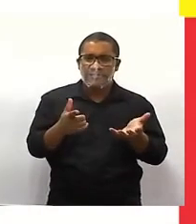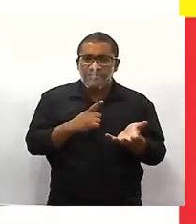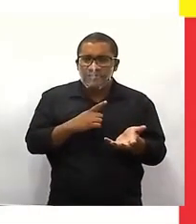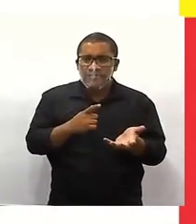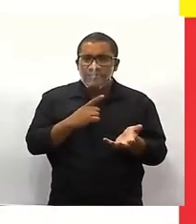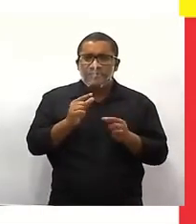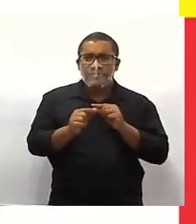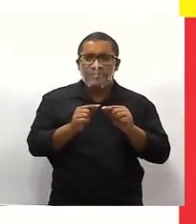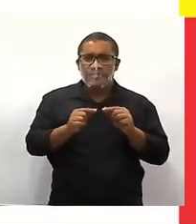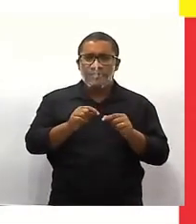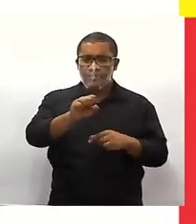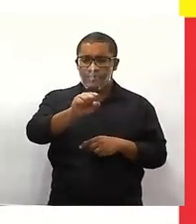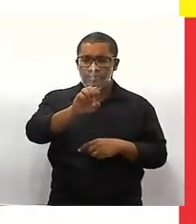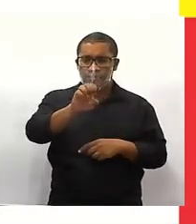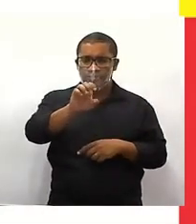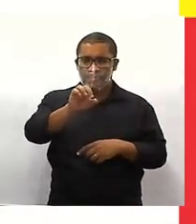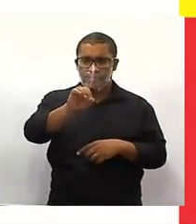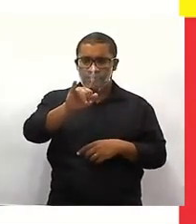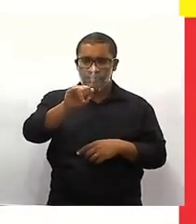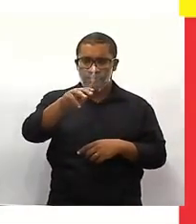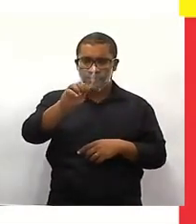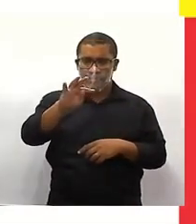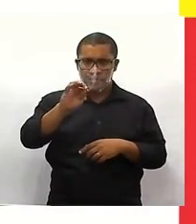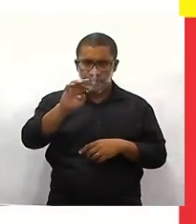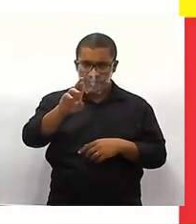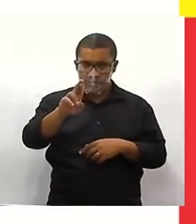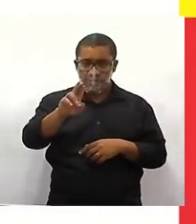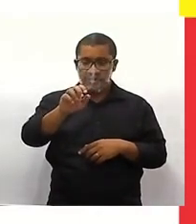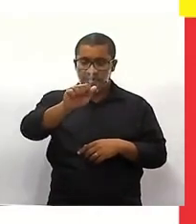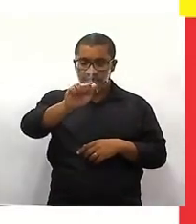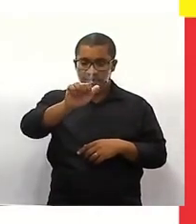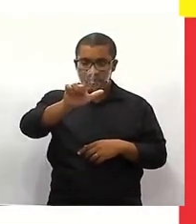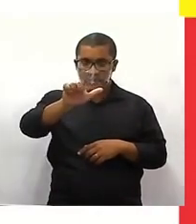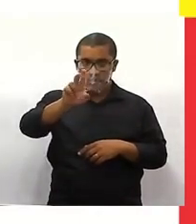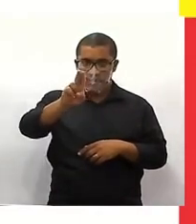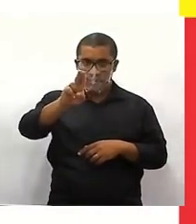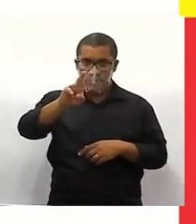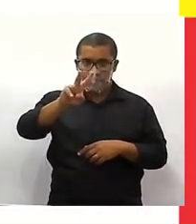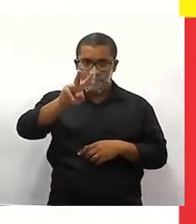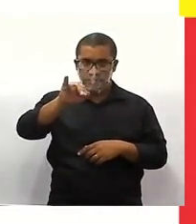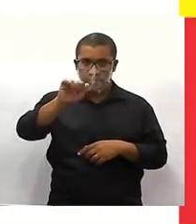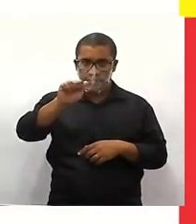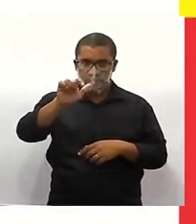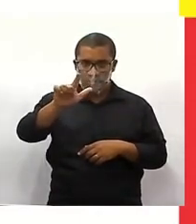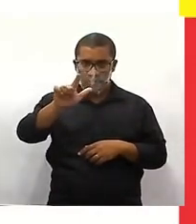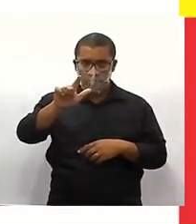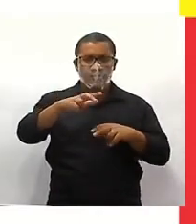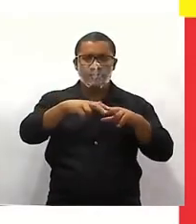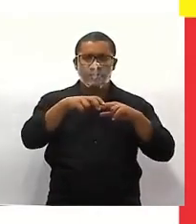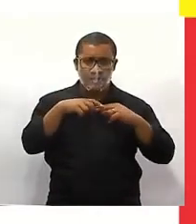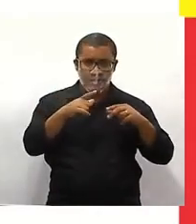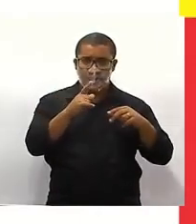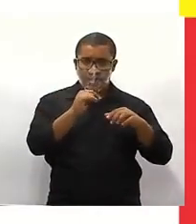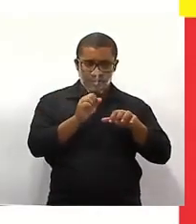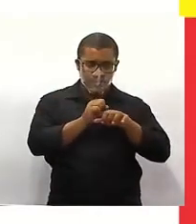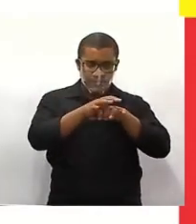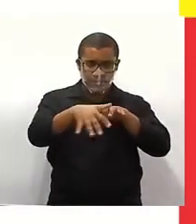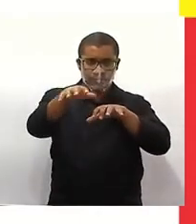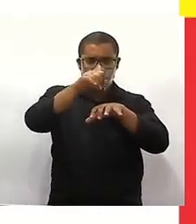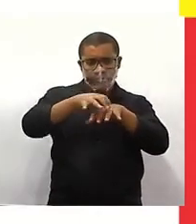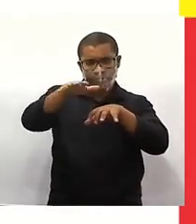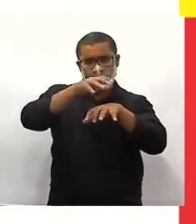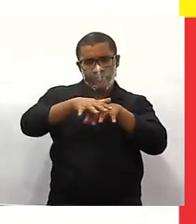sedimentar aluvial. Sedimentos transportados pelo processo erosivo em razão